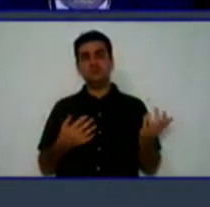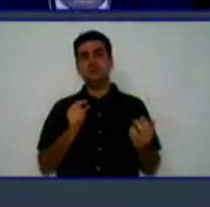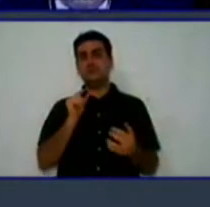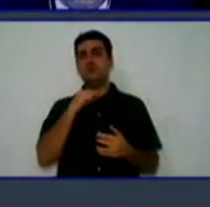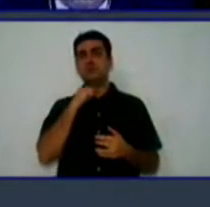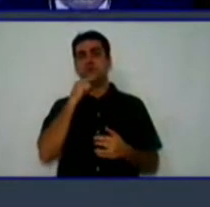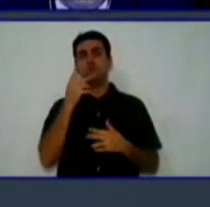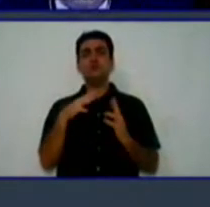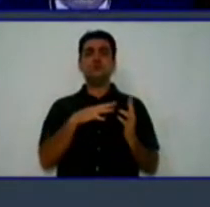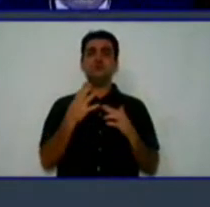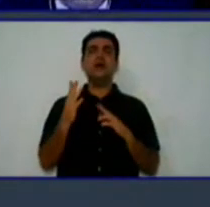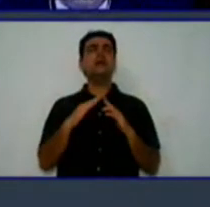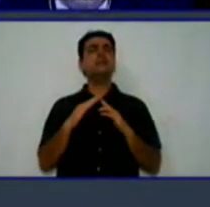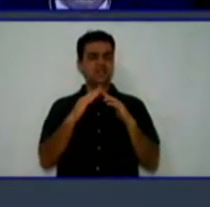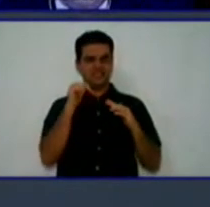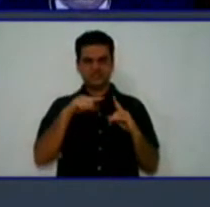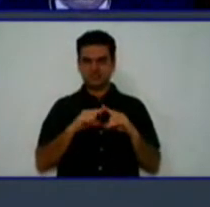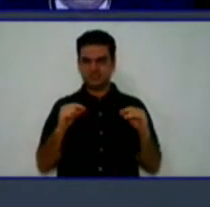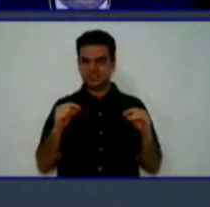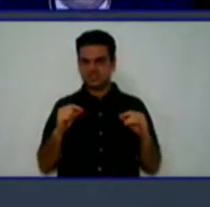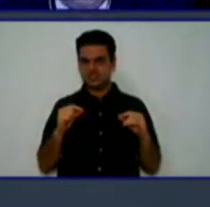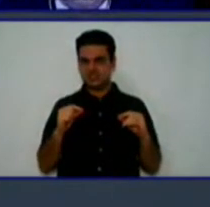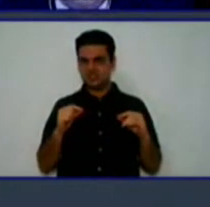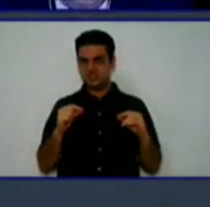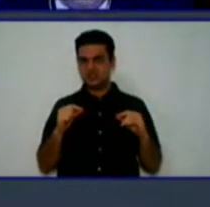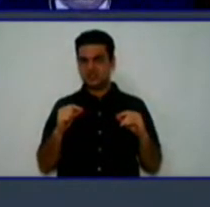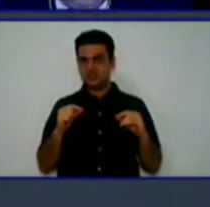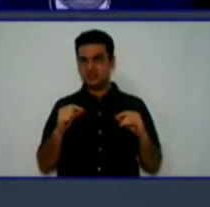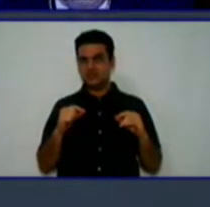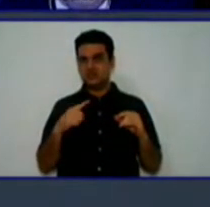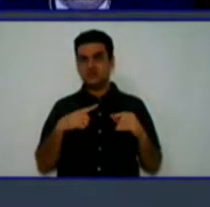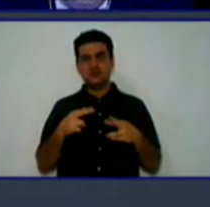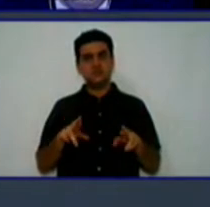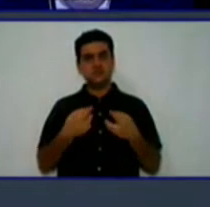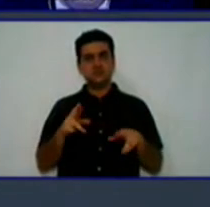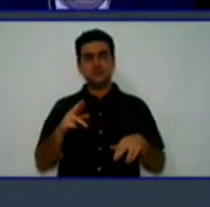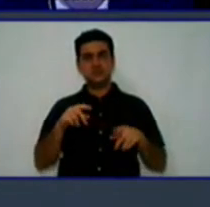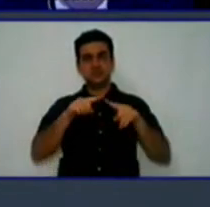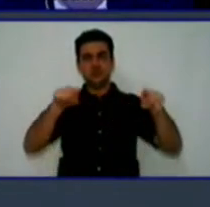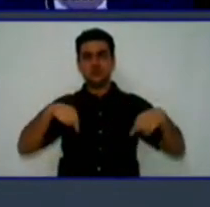assim, as casas em Brasília têm churrasqueira, piscina,